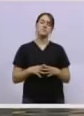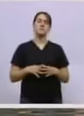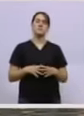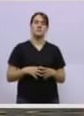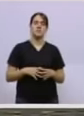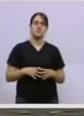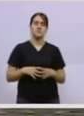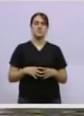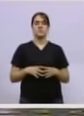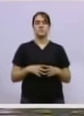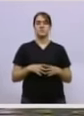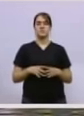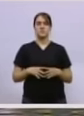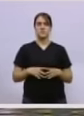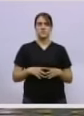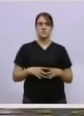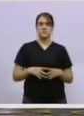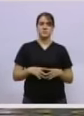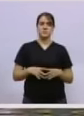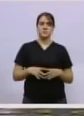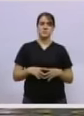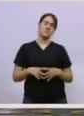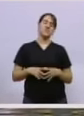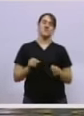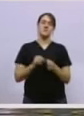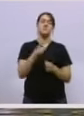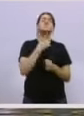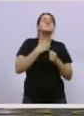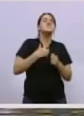Para colocar em você um comichão na alma, para você ser também.